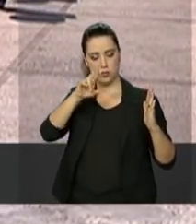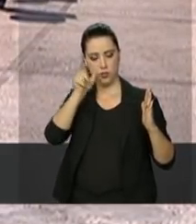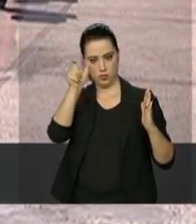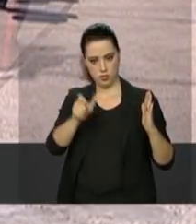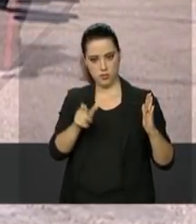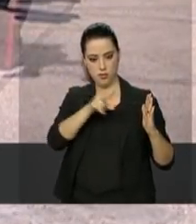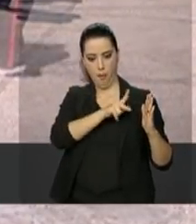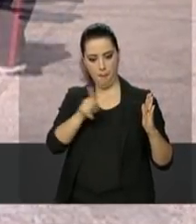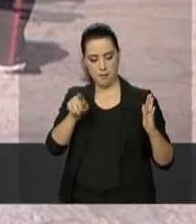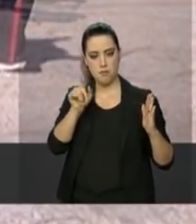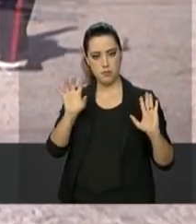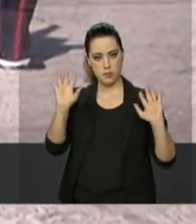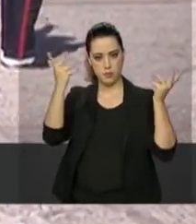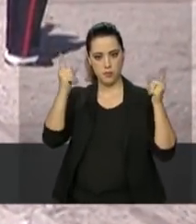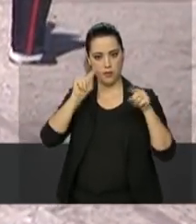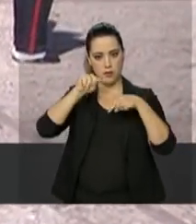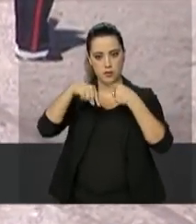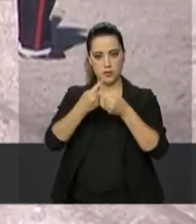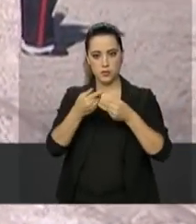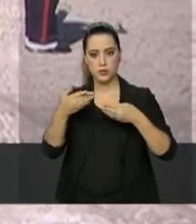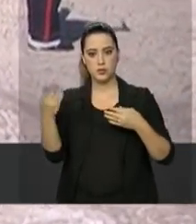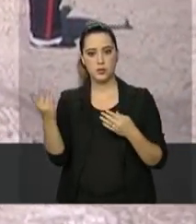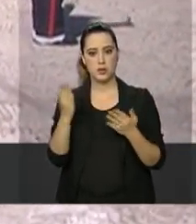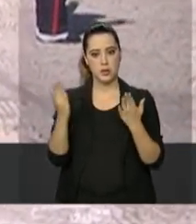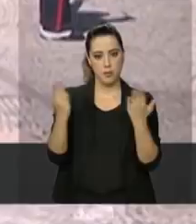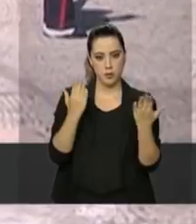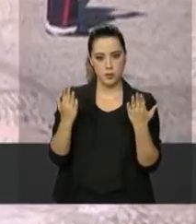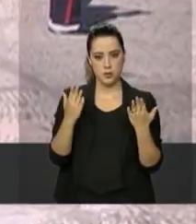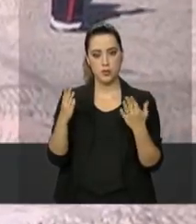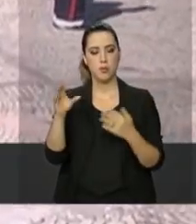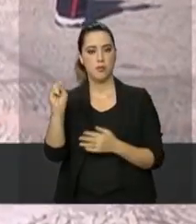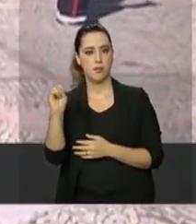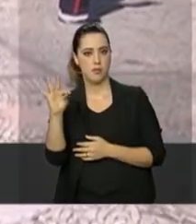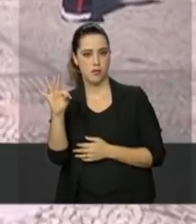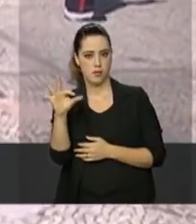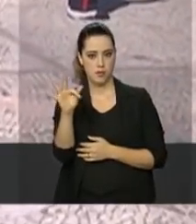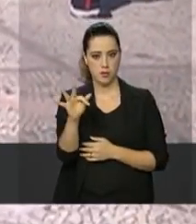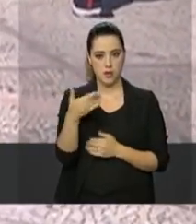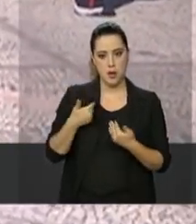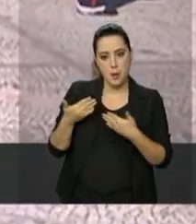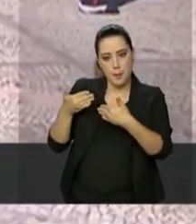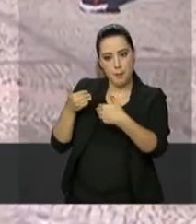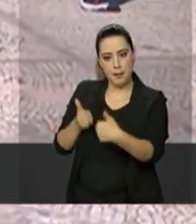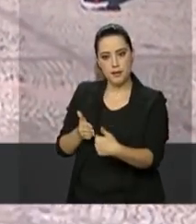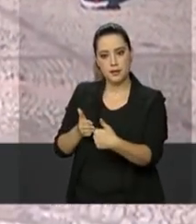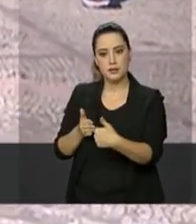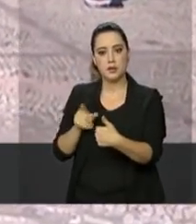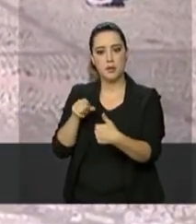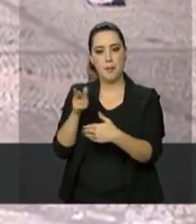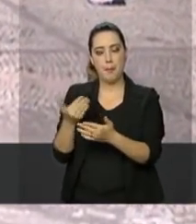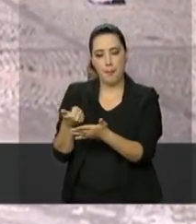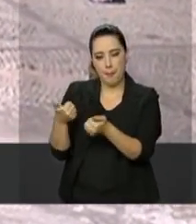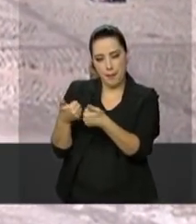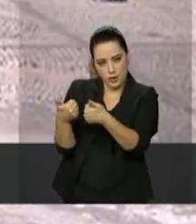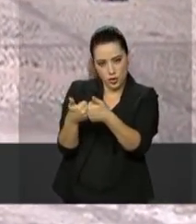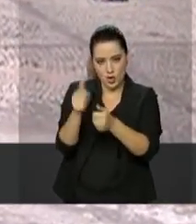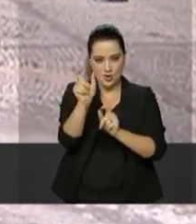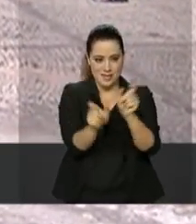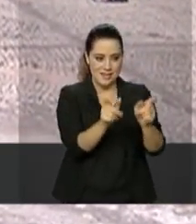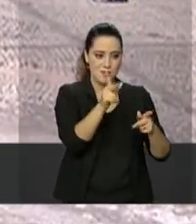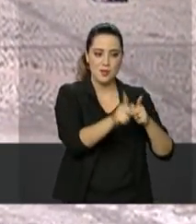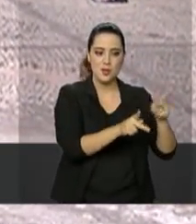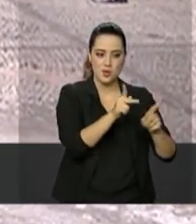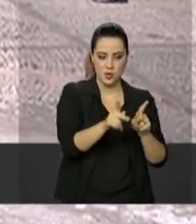cerimônia. Logo em seguida, ela vai passar ali entre o Supremo Tribunal Federal e o Palanque, passar ali bem entre o público mesmo ali, tendo